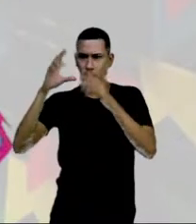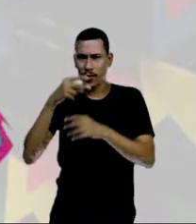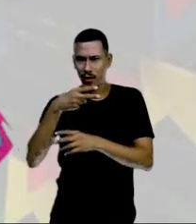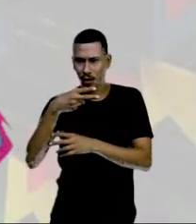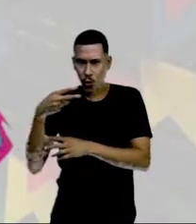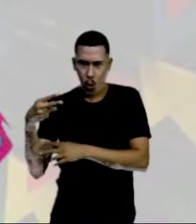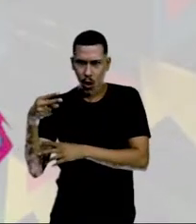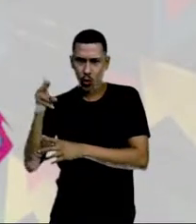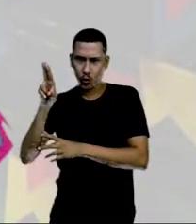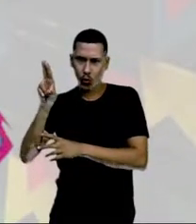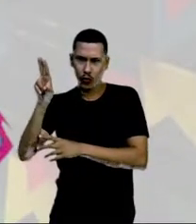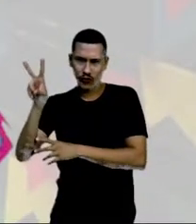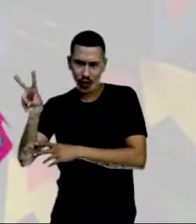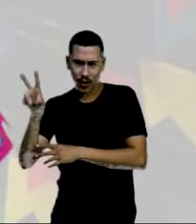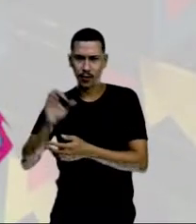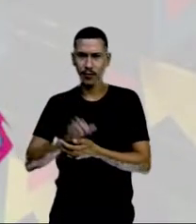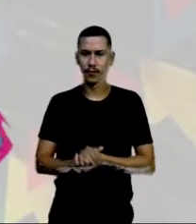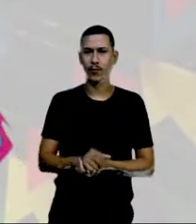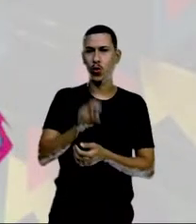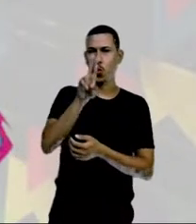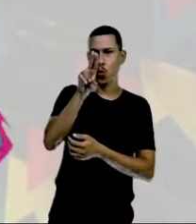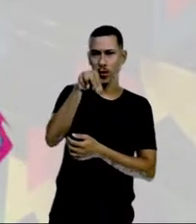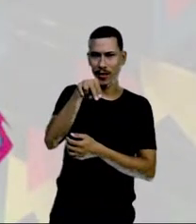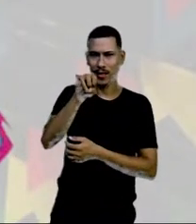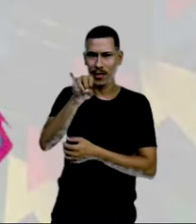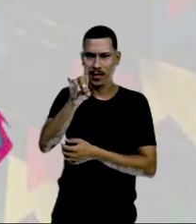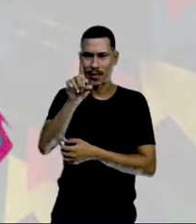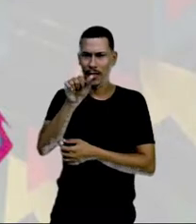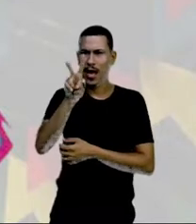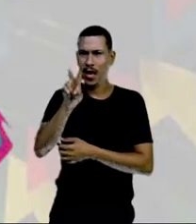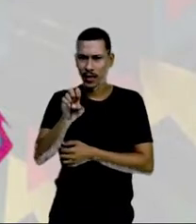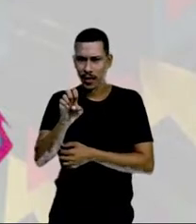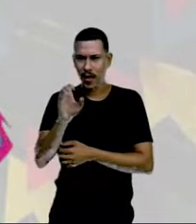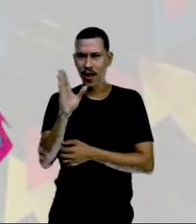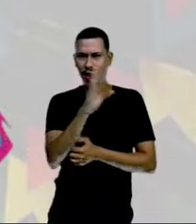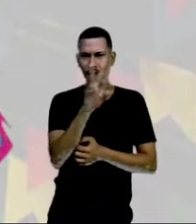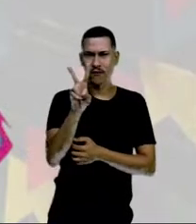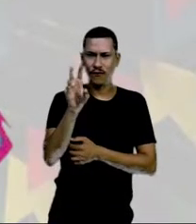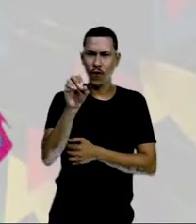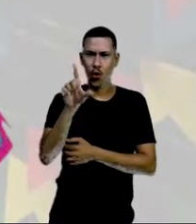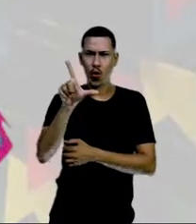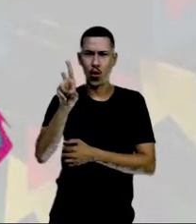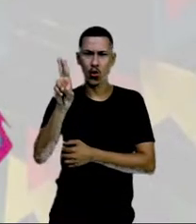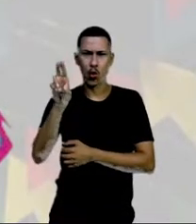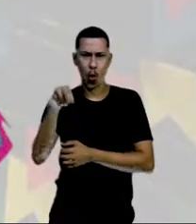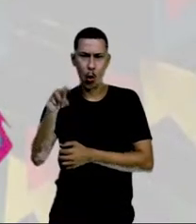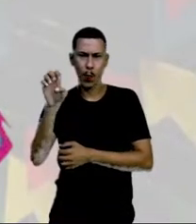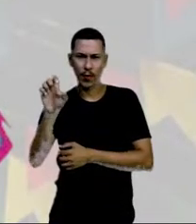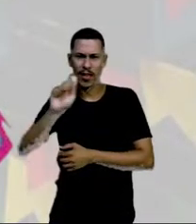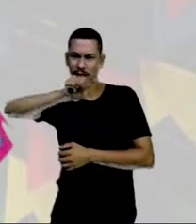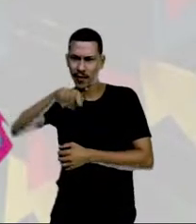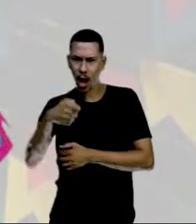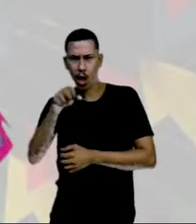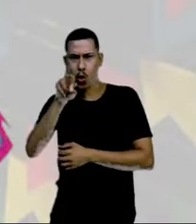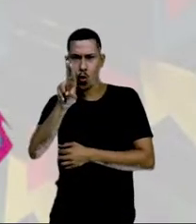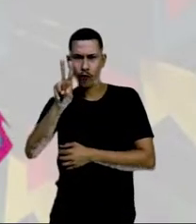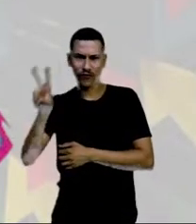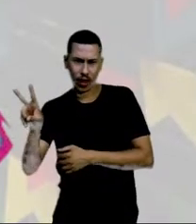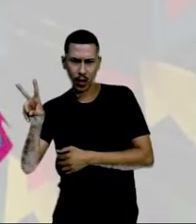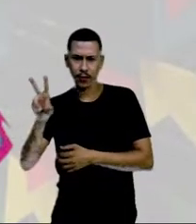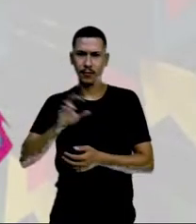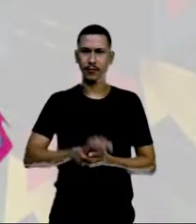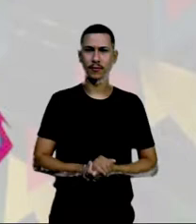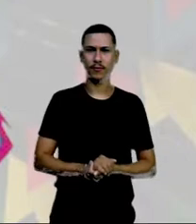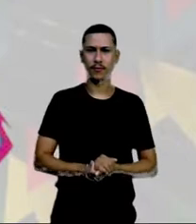a UV, unidade de volume, tá certo? Esse formato da caixinha